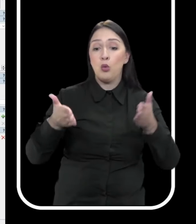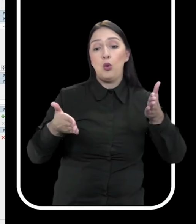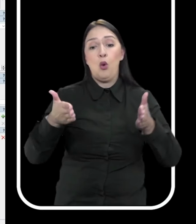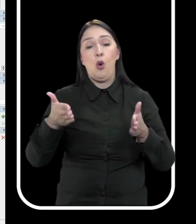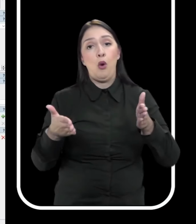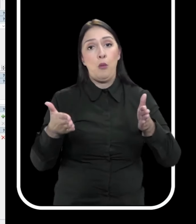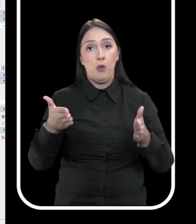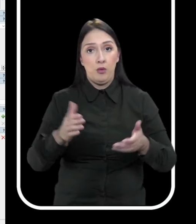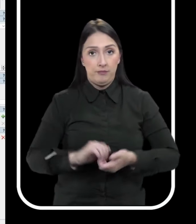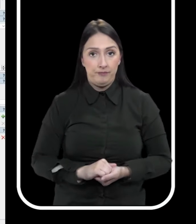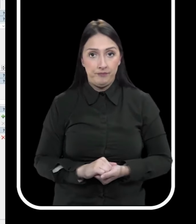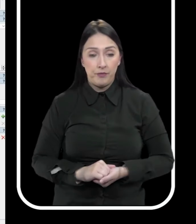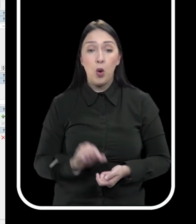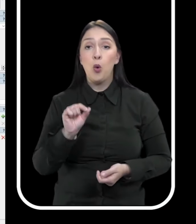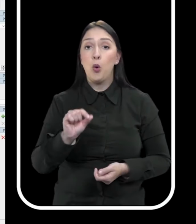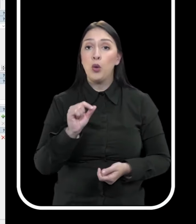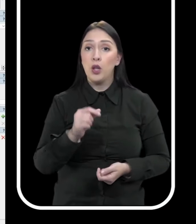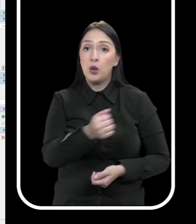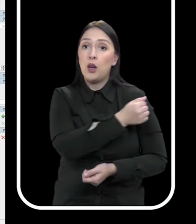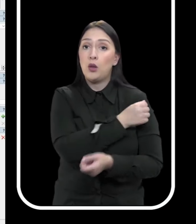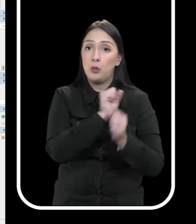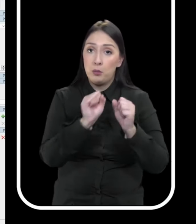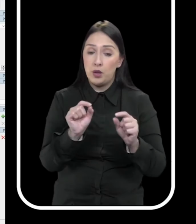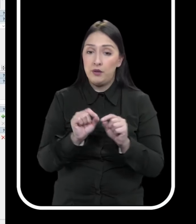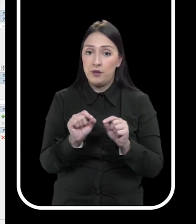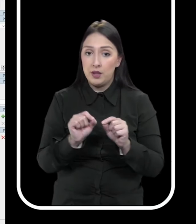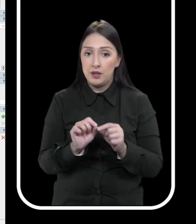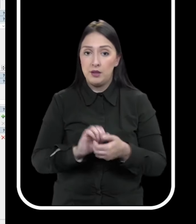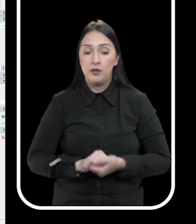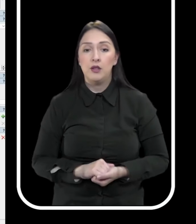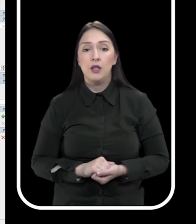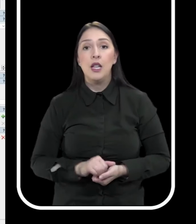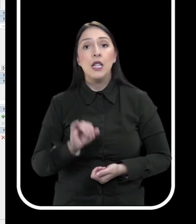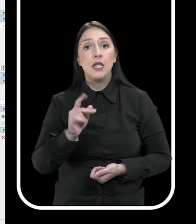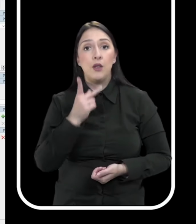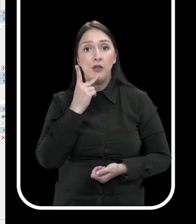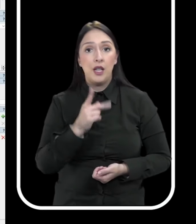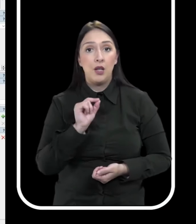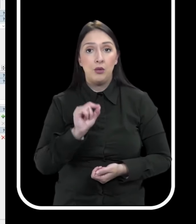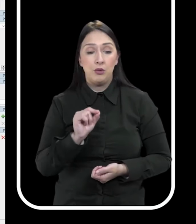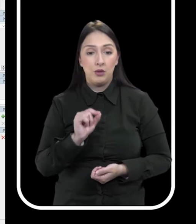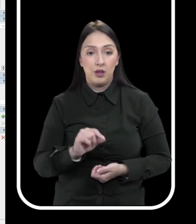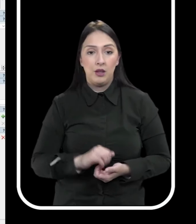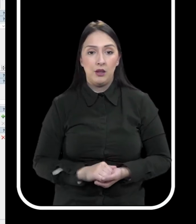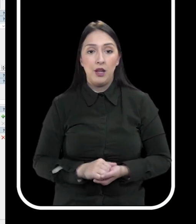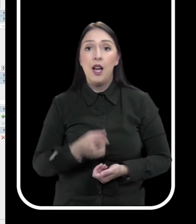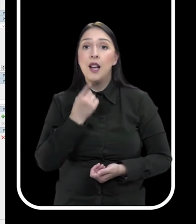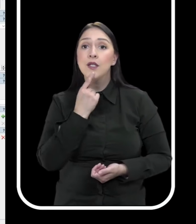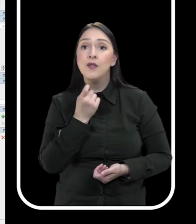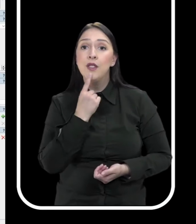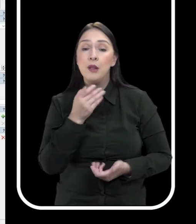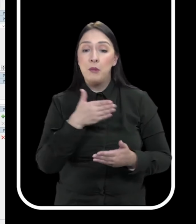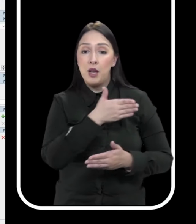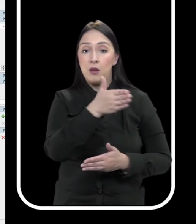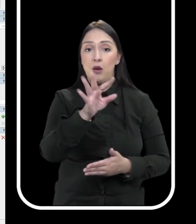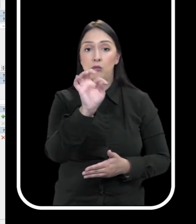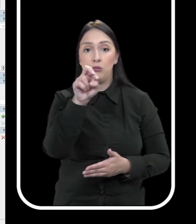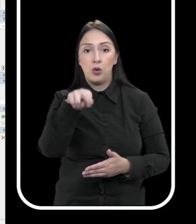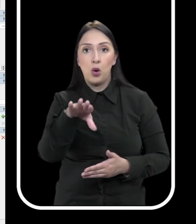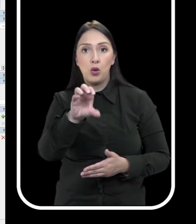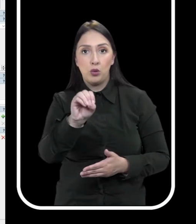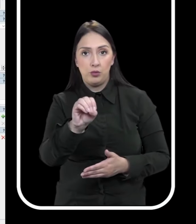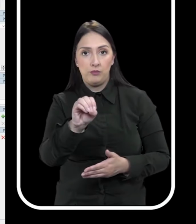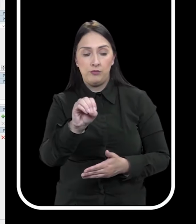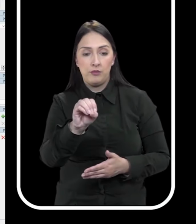robô? Então, nesse caso, o que o estudante pode fazer? Bom, já de cara, né? Se eu falei para vocês que as peças vermelhas vêm